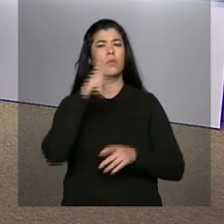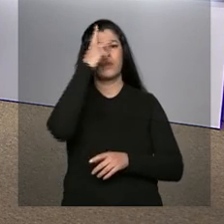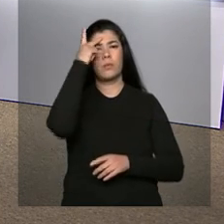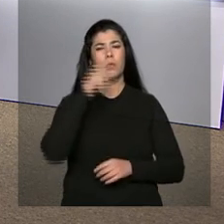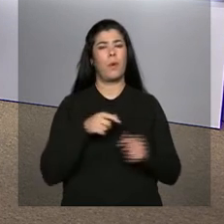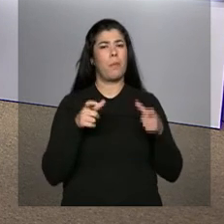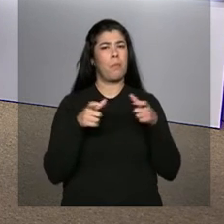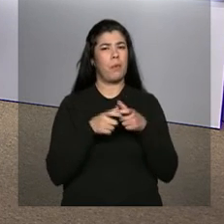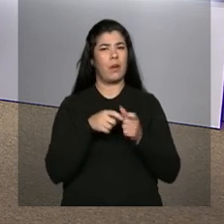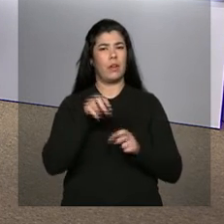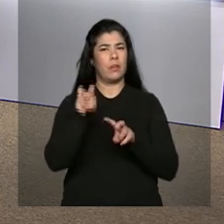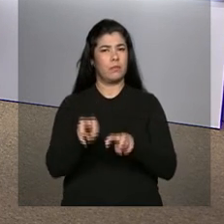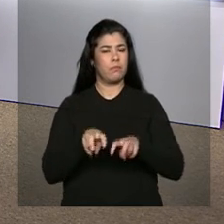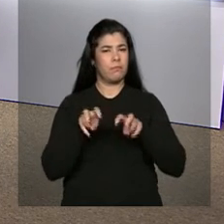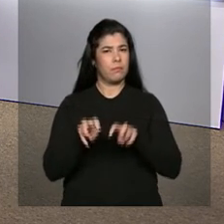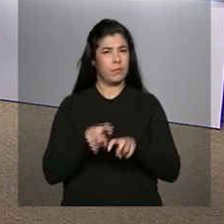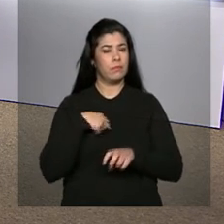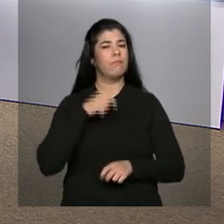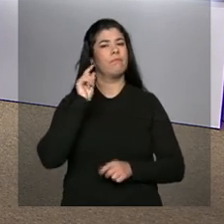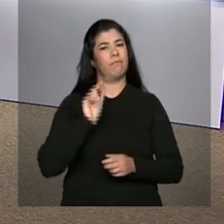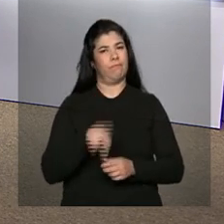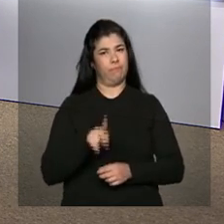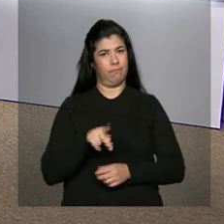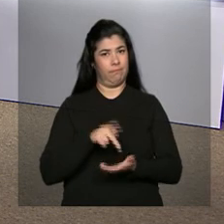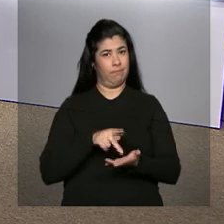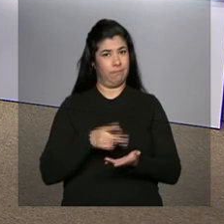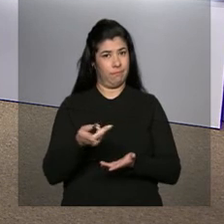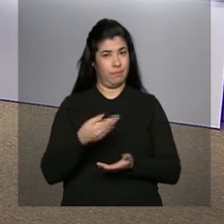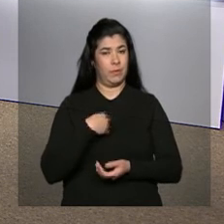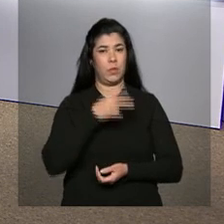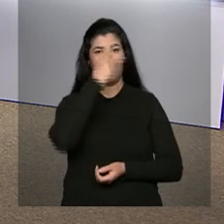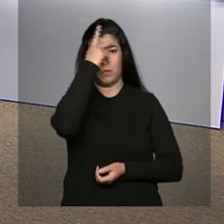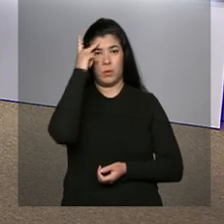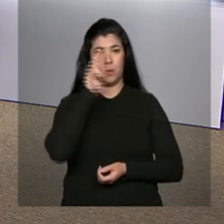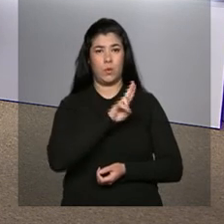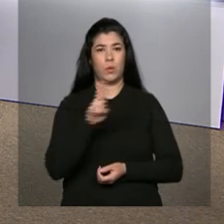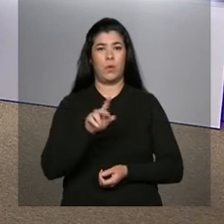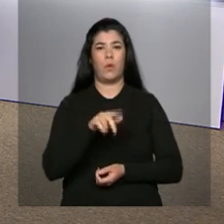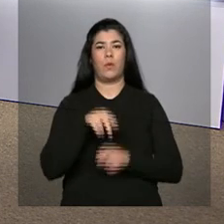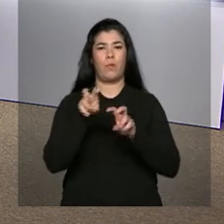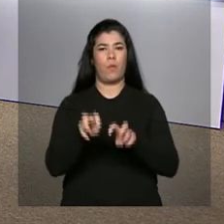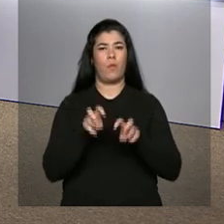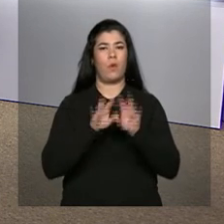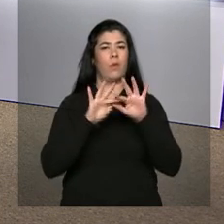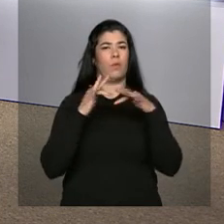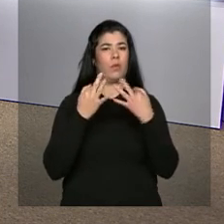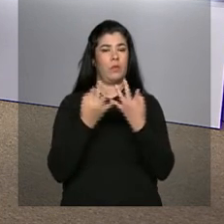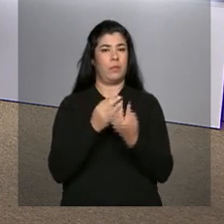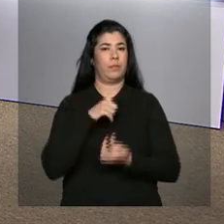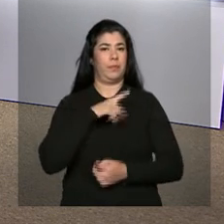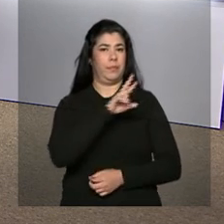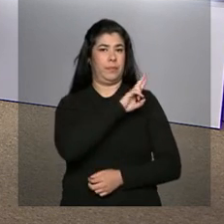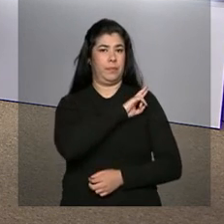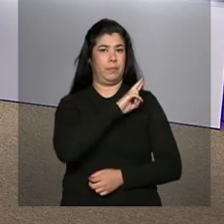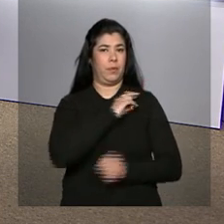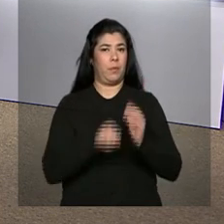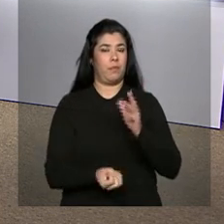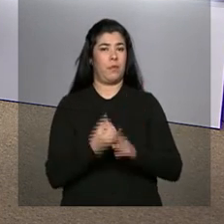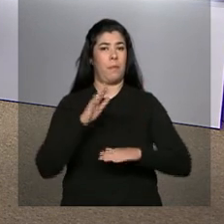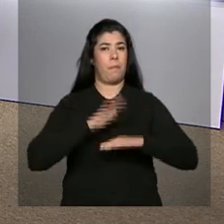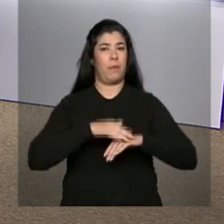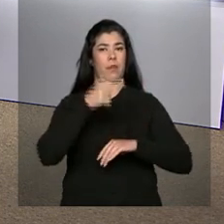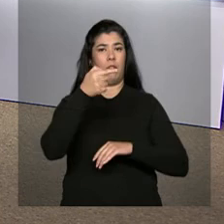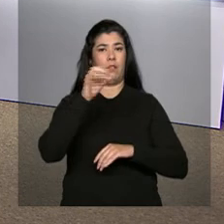pequenos agricultores? Pois é, esses produtores, conhecidos como agricultores familiares, são responsáveis por mais